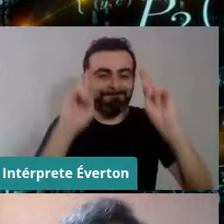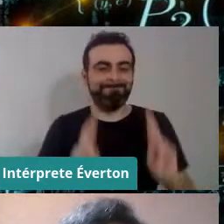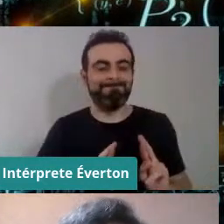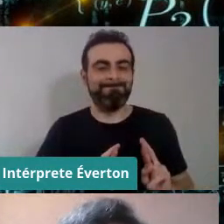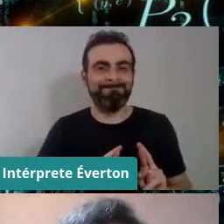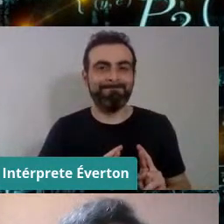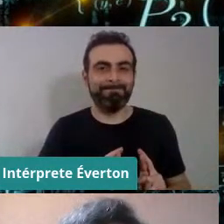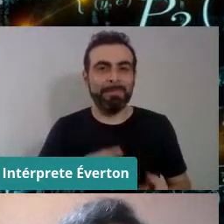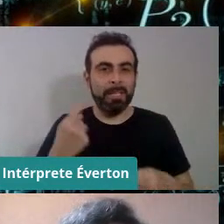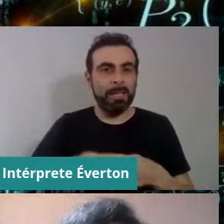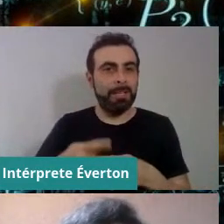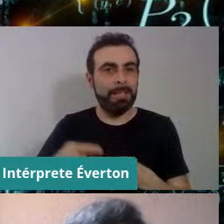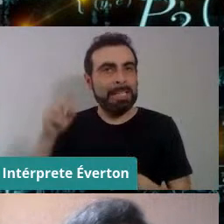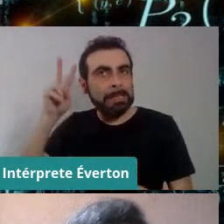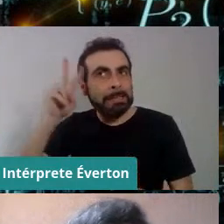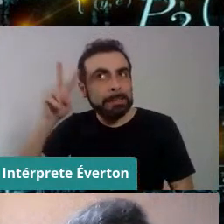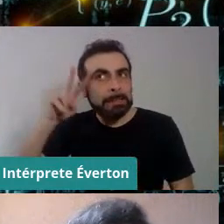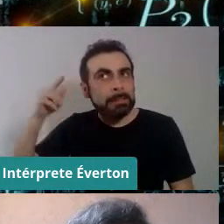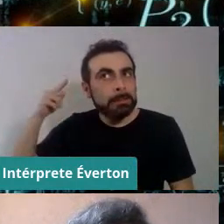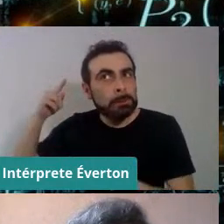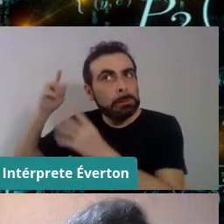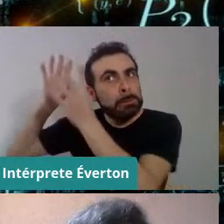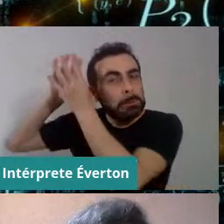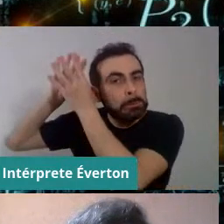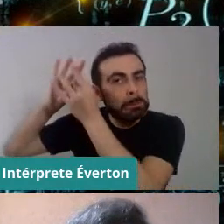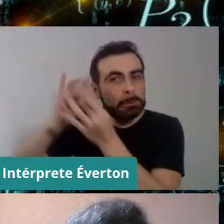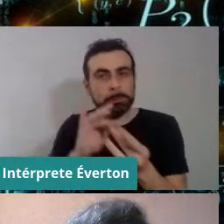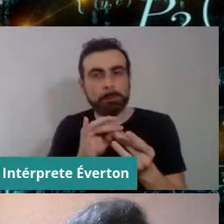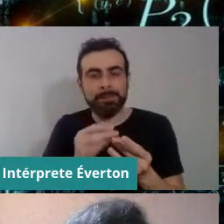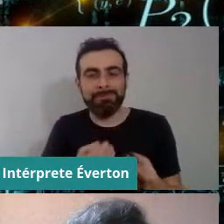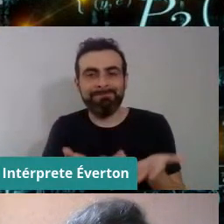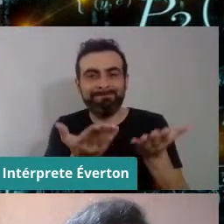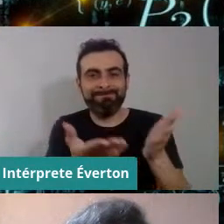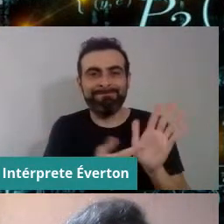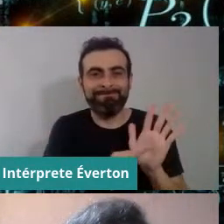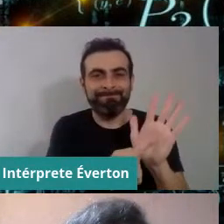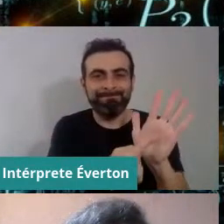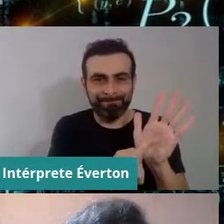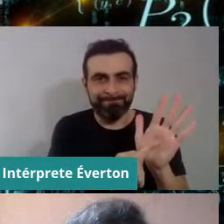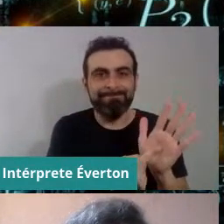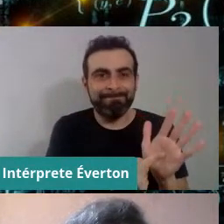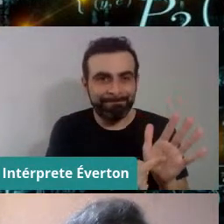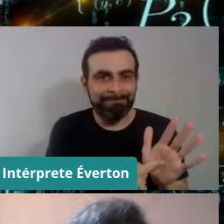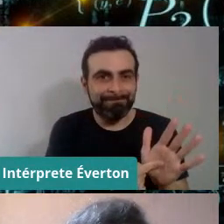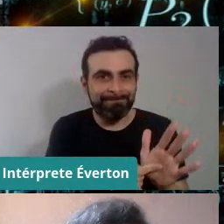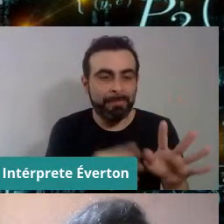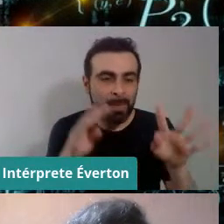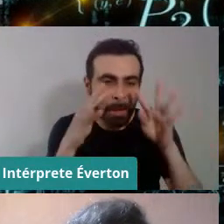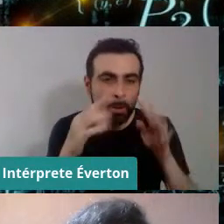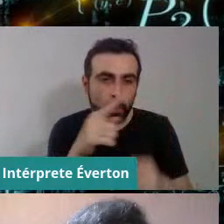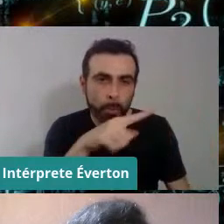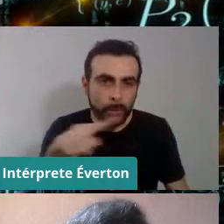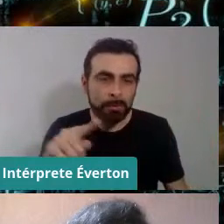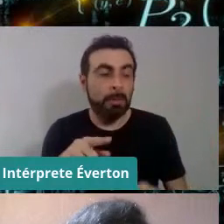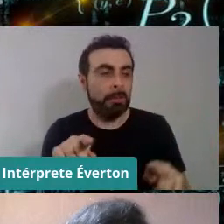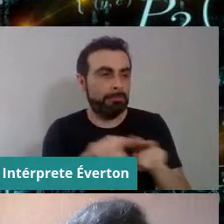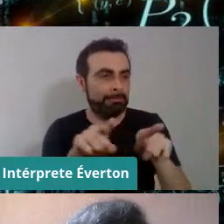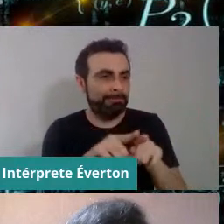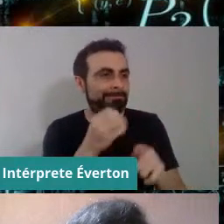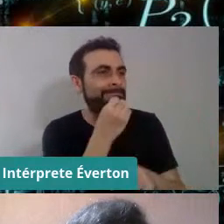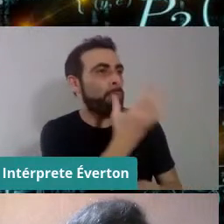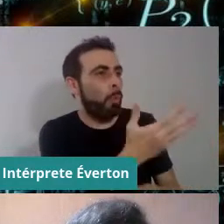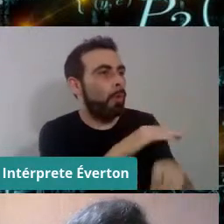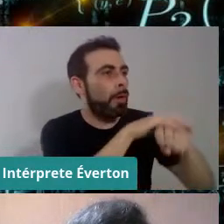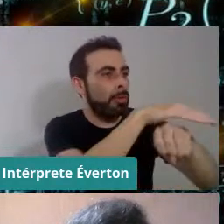história hoje para todos aqueles que estão nos ouvindo, os quais eu os cumprimento com uma boa noite.